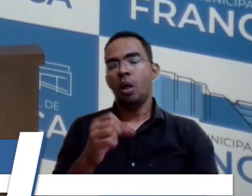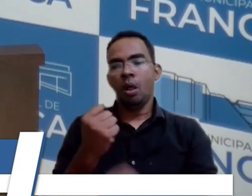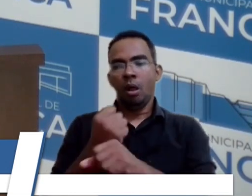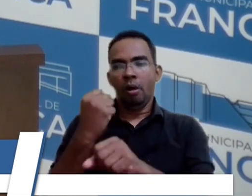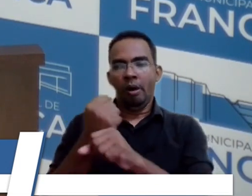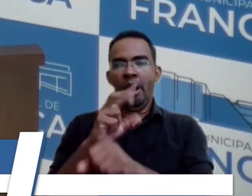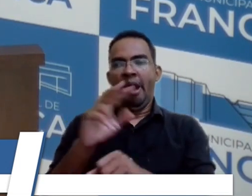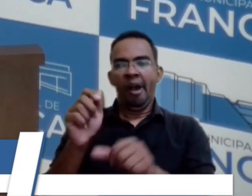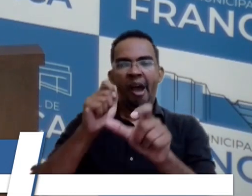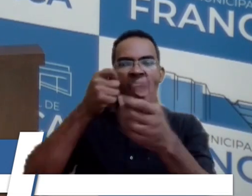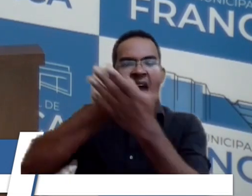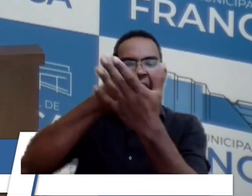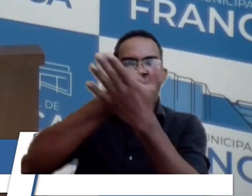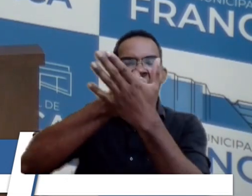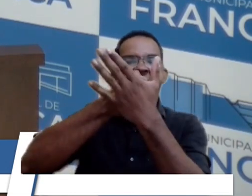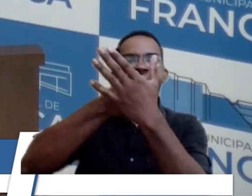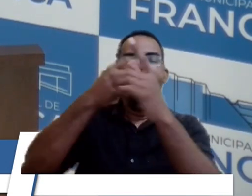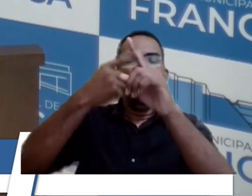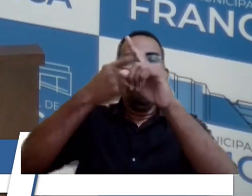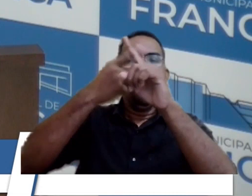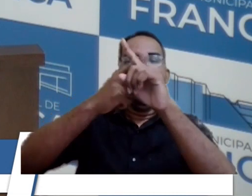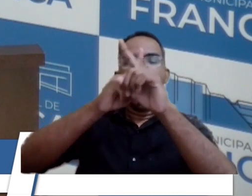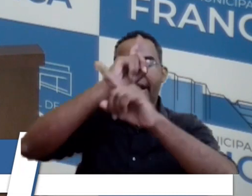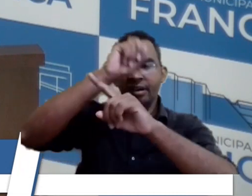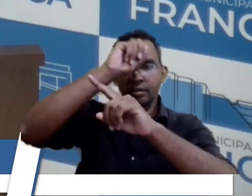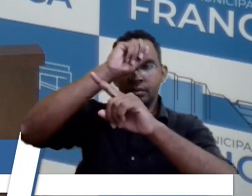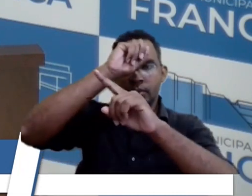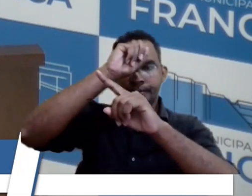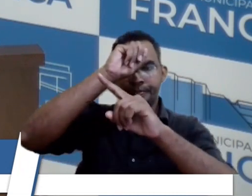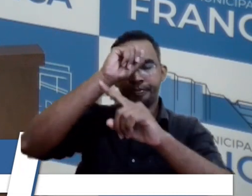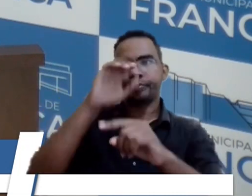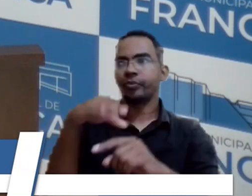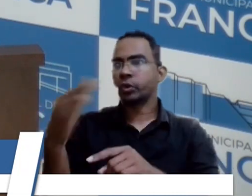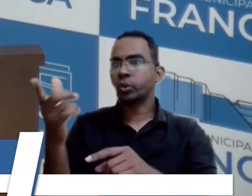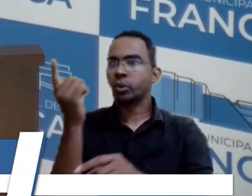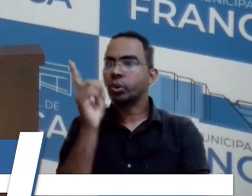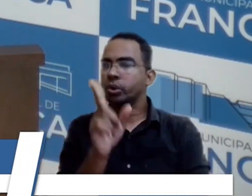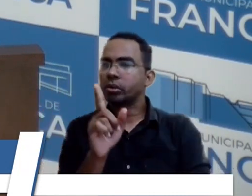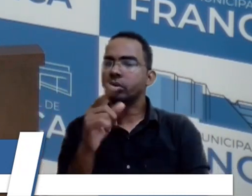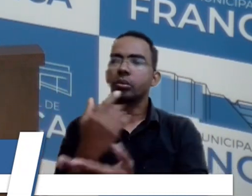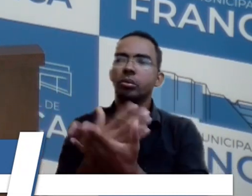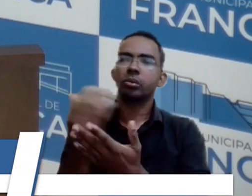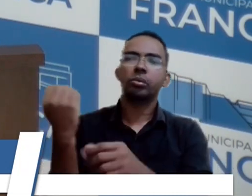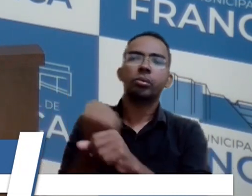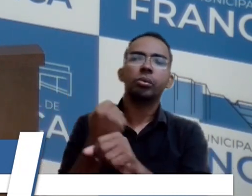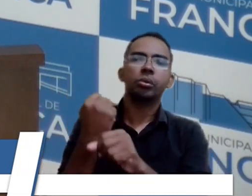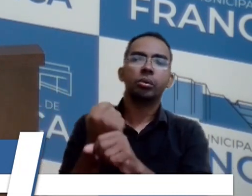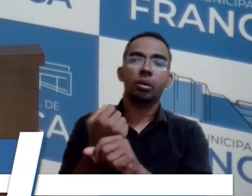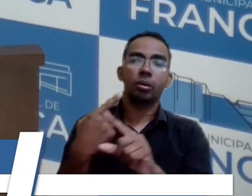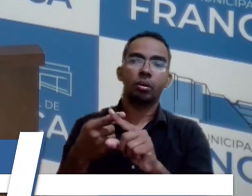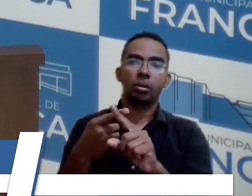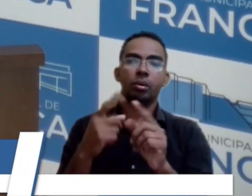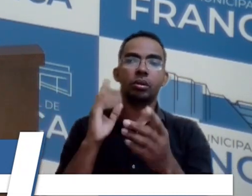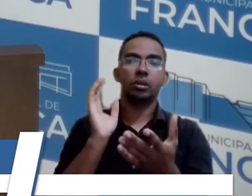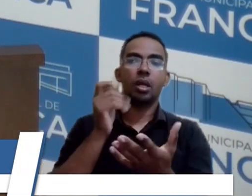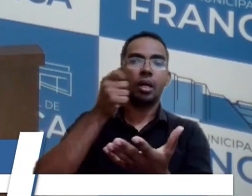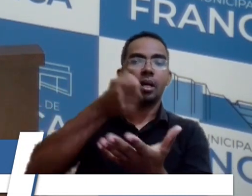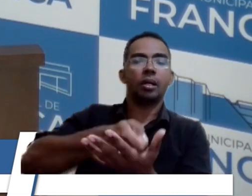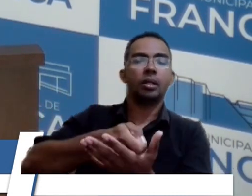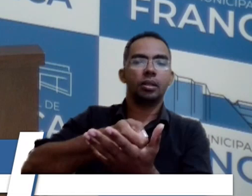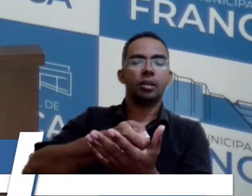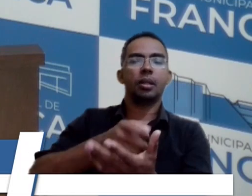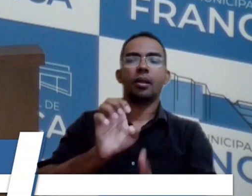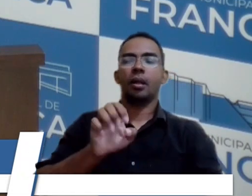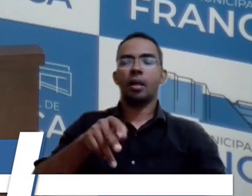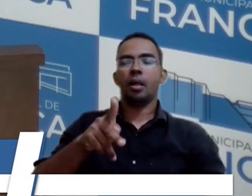por que que o hospital saiu e por que que ele está em construção? Porque foi uma obra empenhada, o dinheiro foi empenhado e